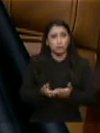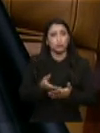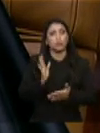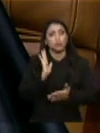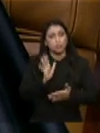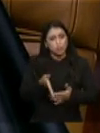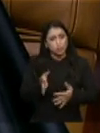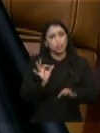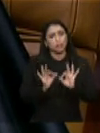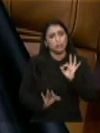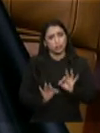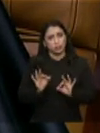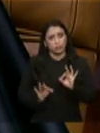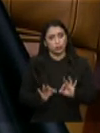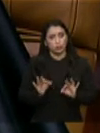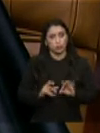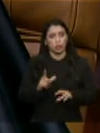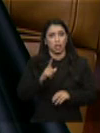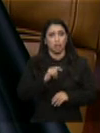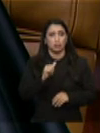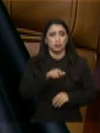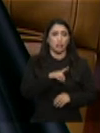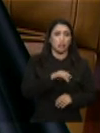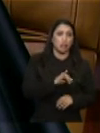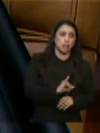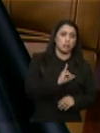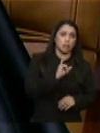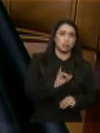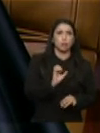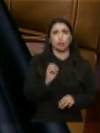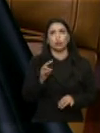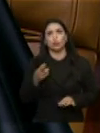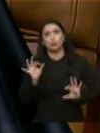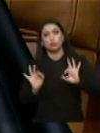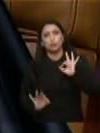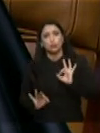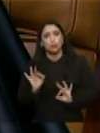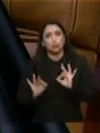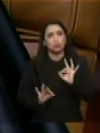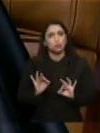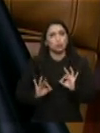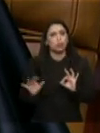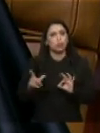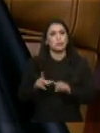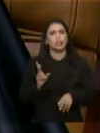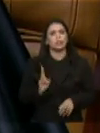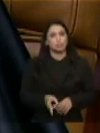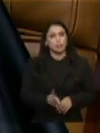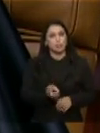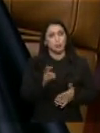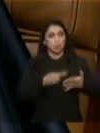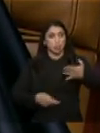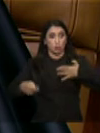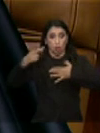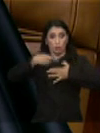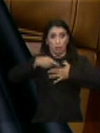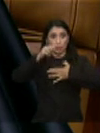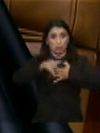do Supremo Tribunal Federal em sede de ação direta ou de julgamento de caso submetido à sistemática da repercussão